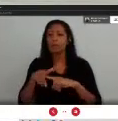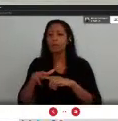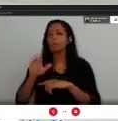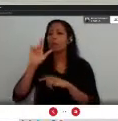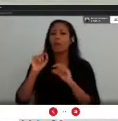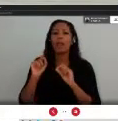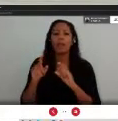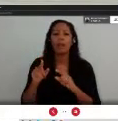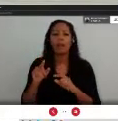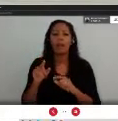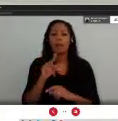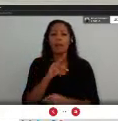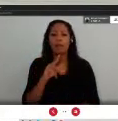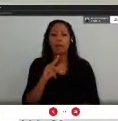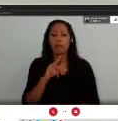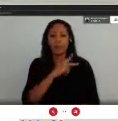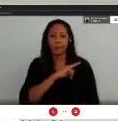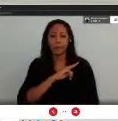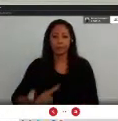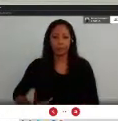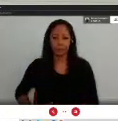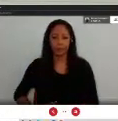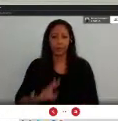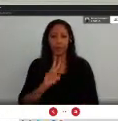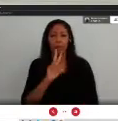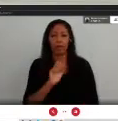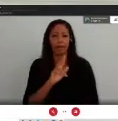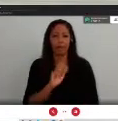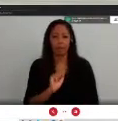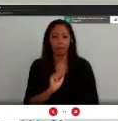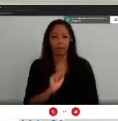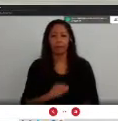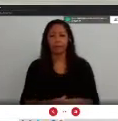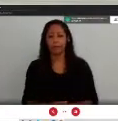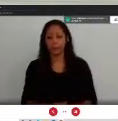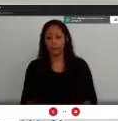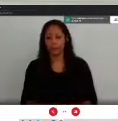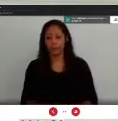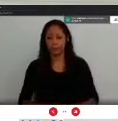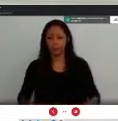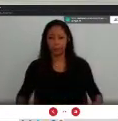Vereador Irandir. Vereador Vavá. Acho que foi vereador Vavá antes. Pois não, vereador Vavá, pode falar.